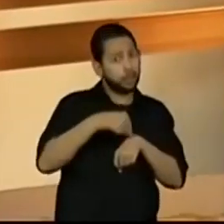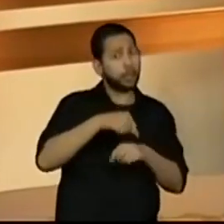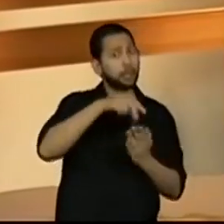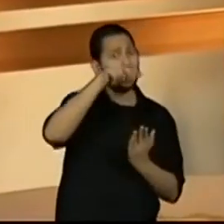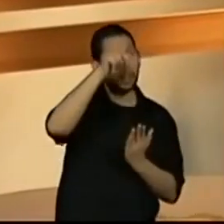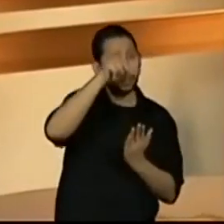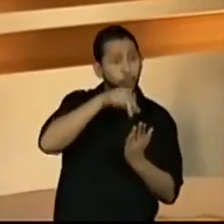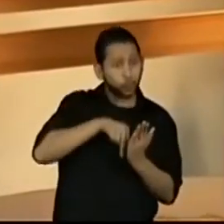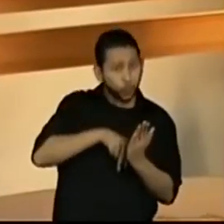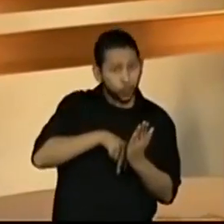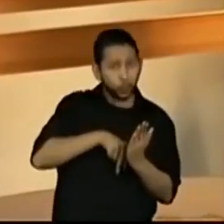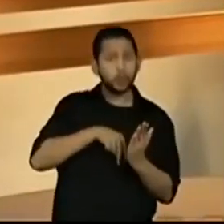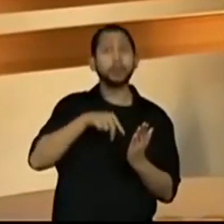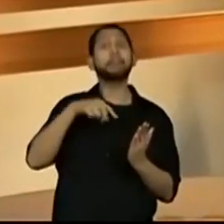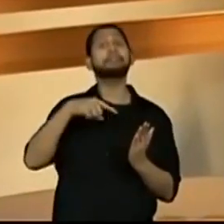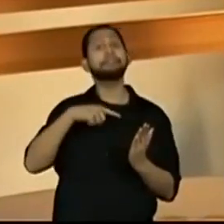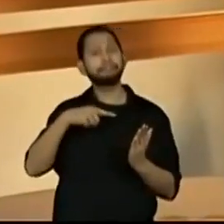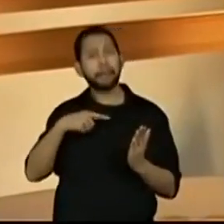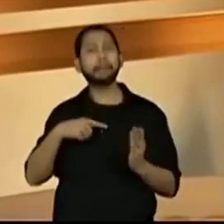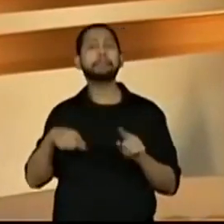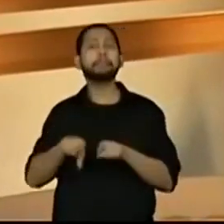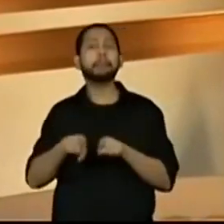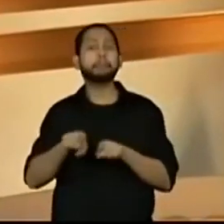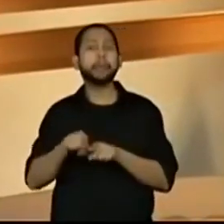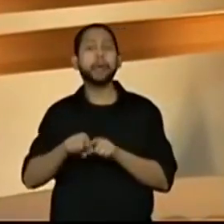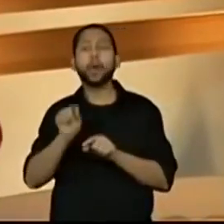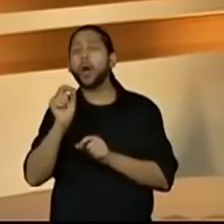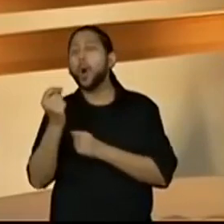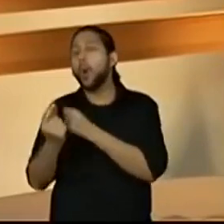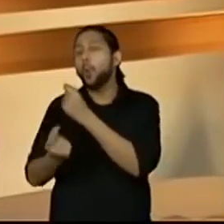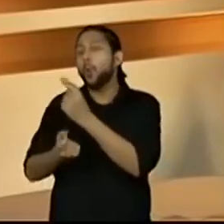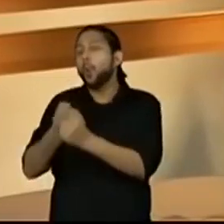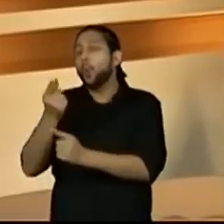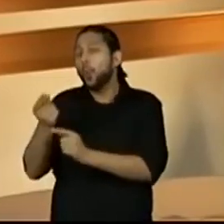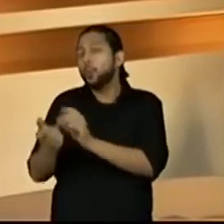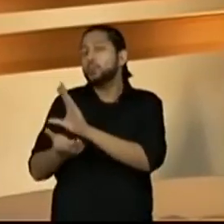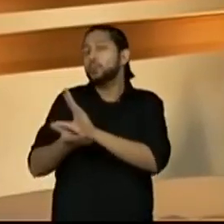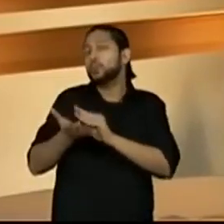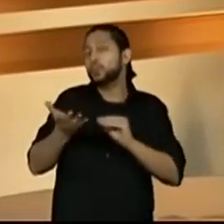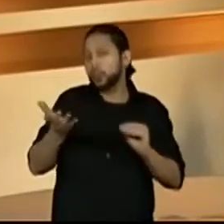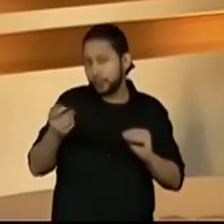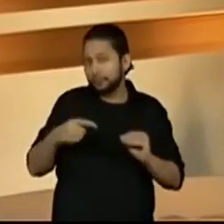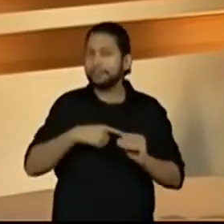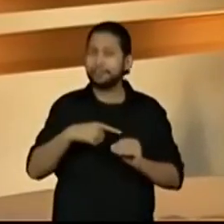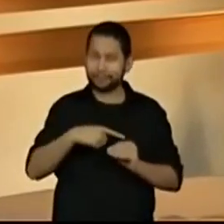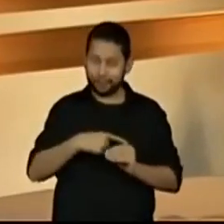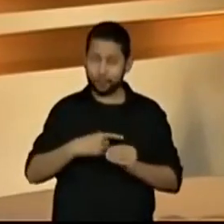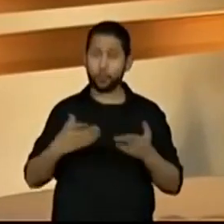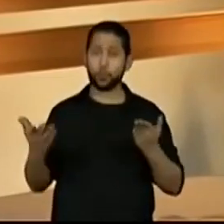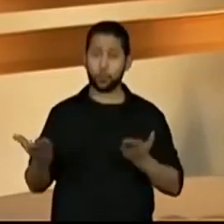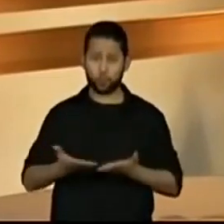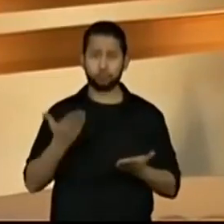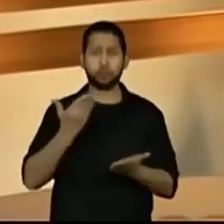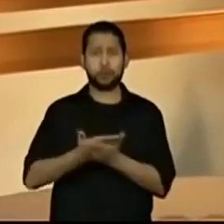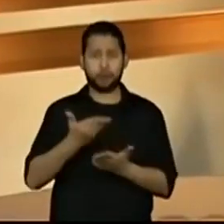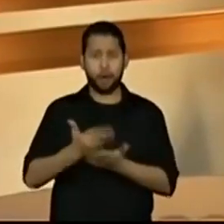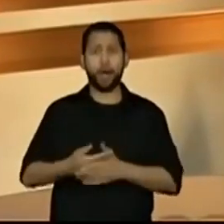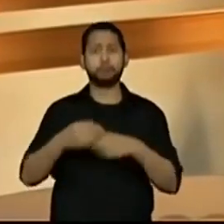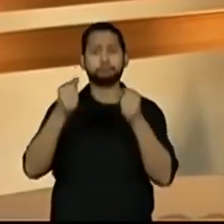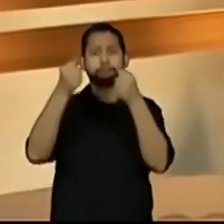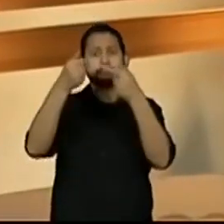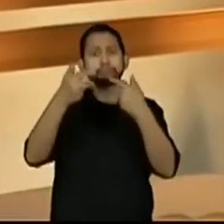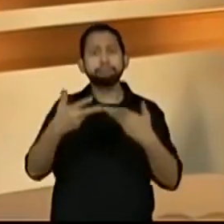também funcionam como procedimento de leitura. No decorrer da aula, nós vamos observar isso com mais